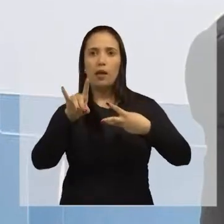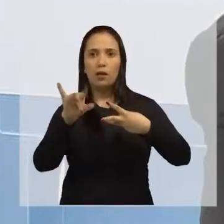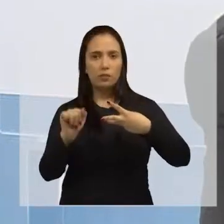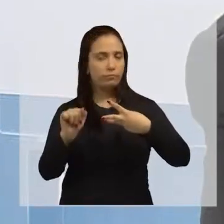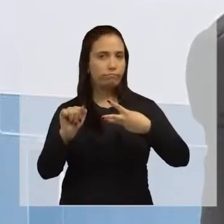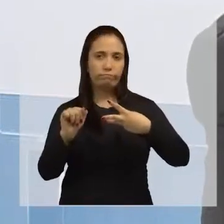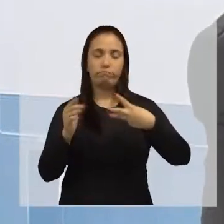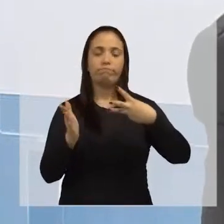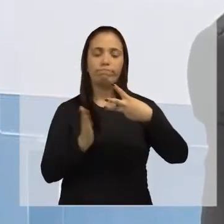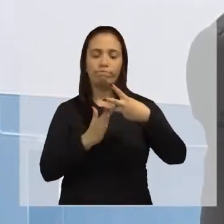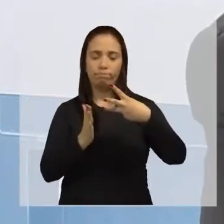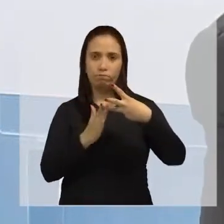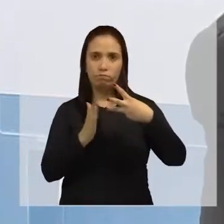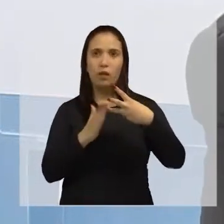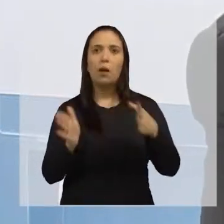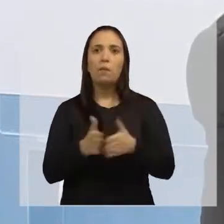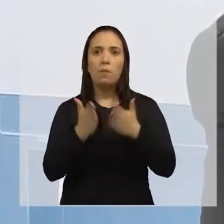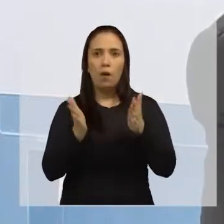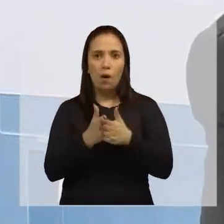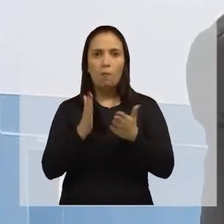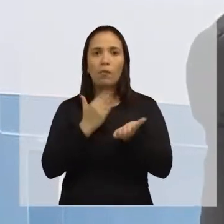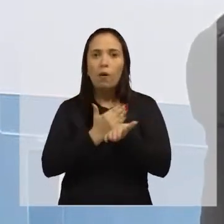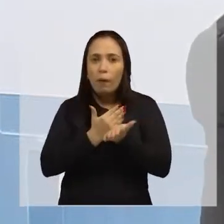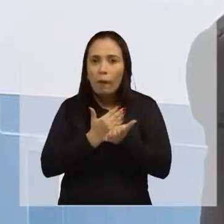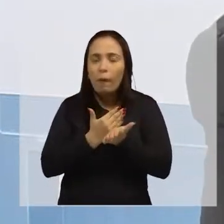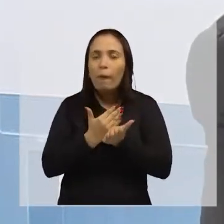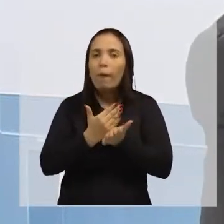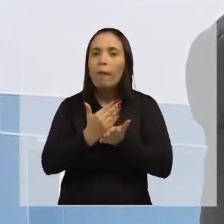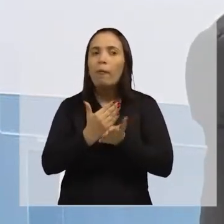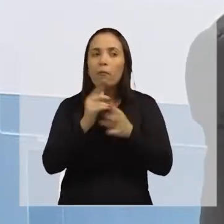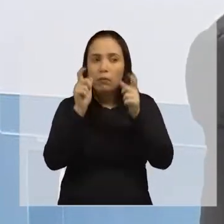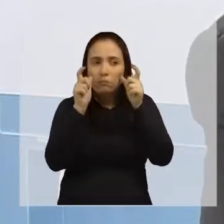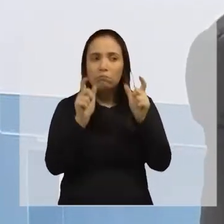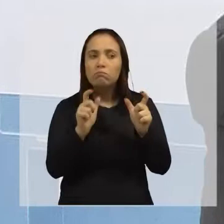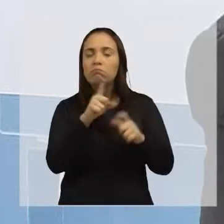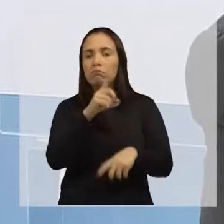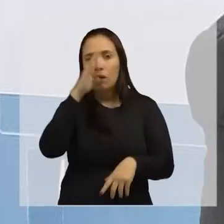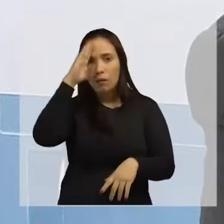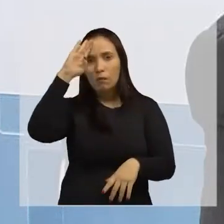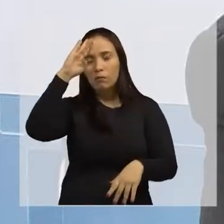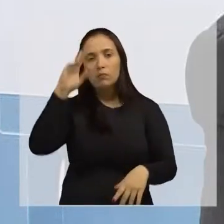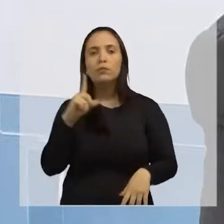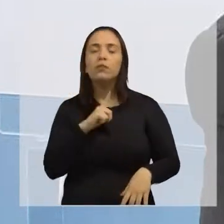Também já começa a manifestar. E ela tá nesse espelho